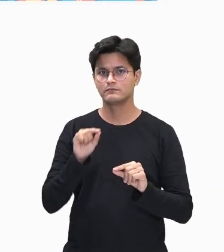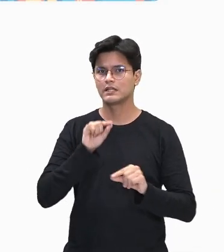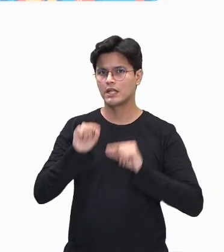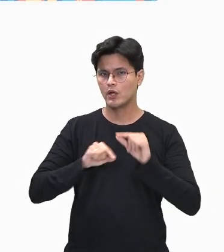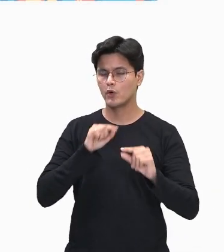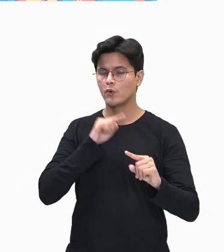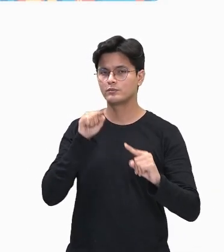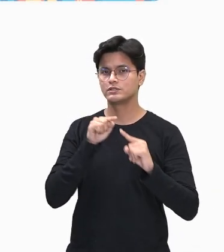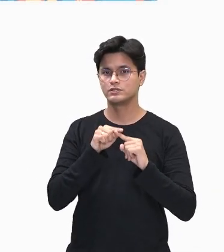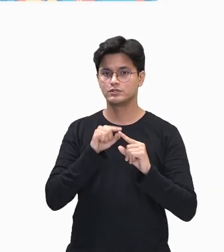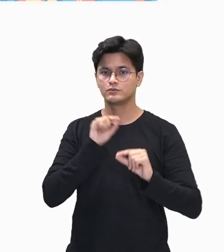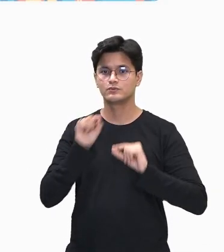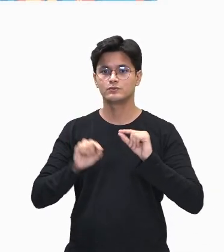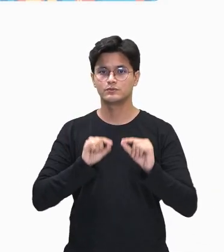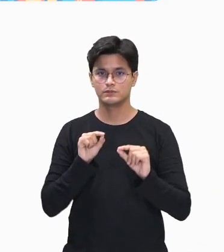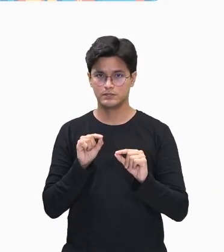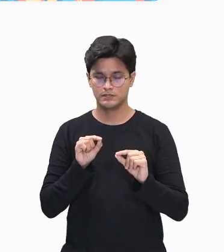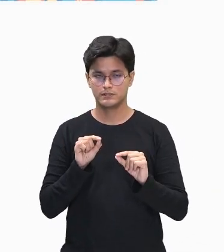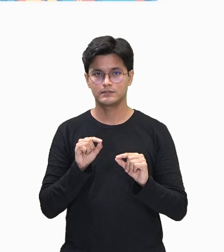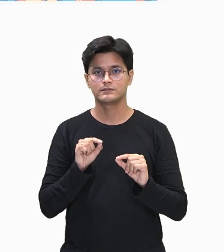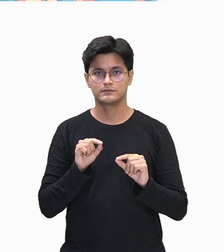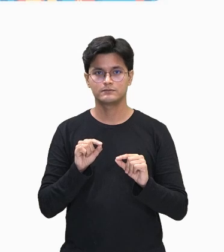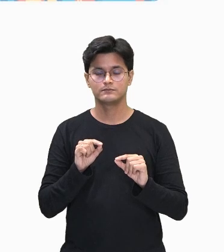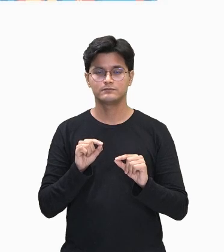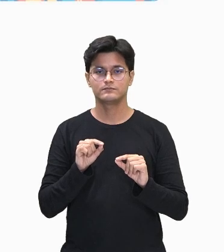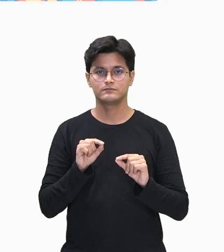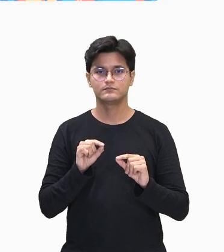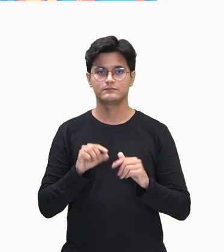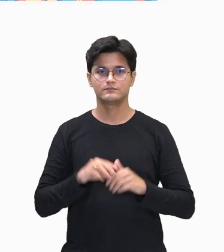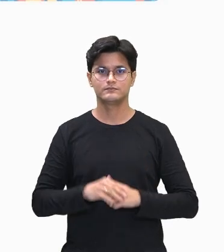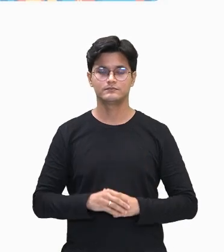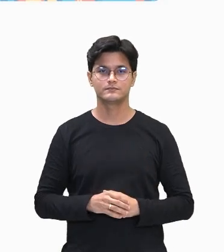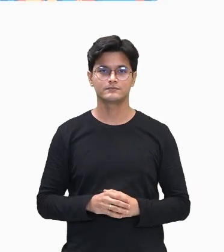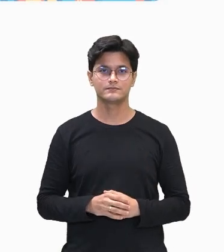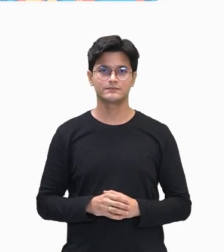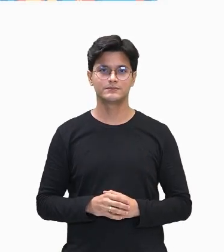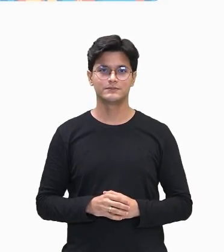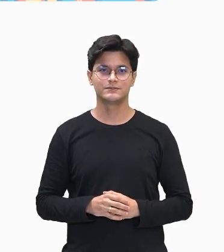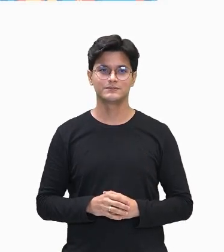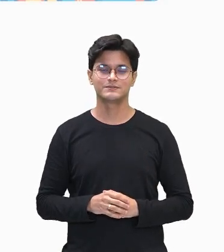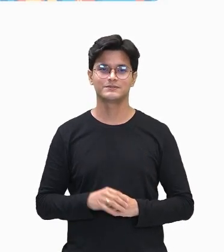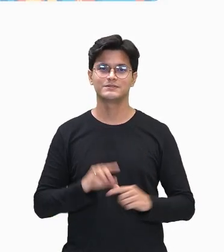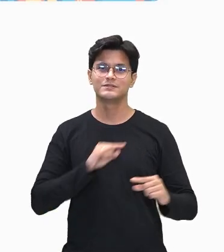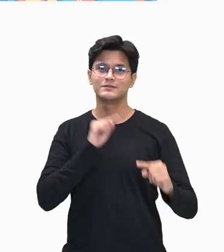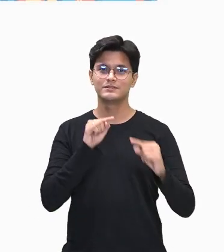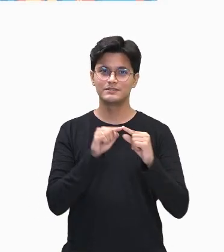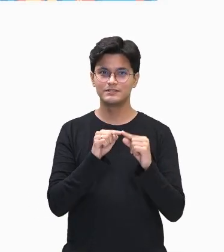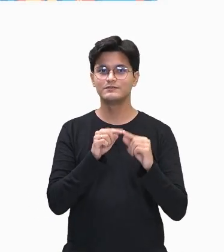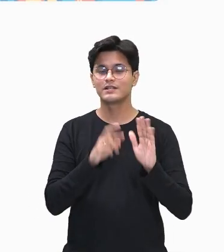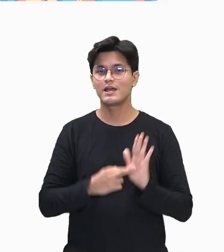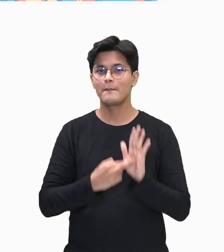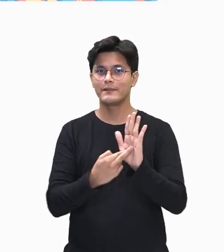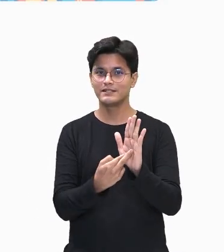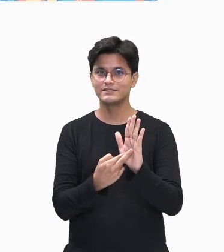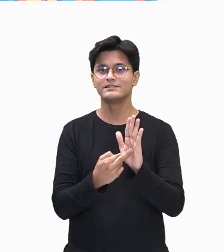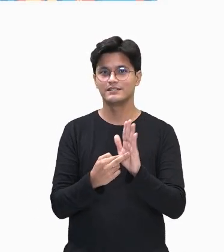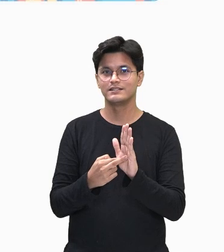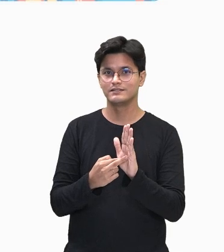função de ele representa esse avanço na busca